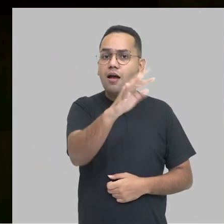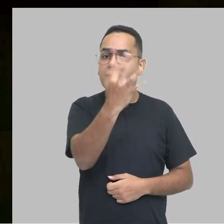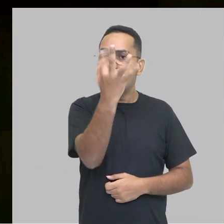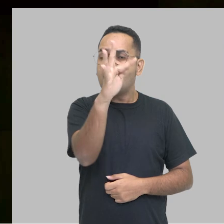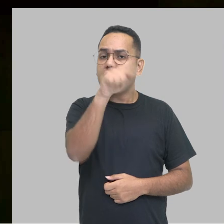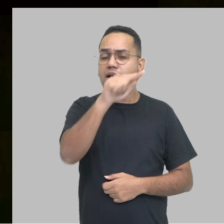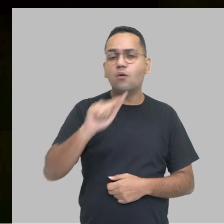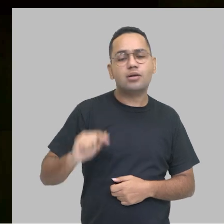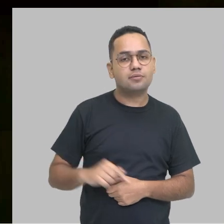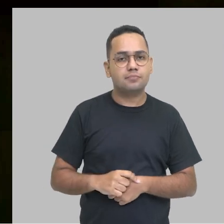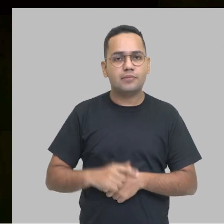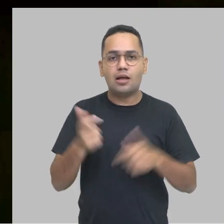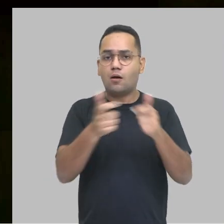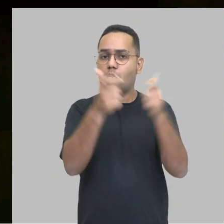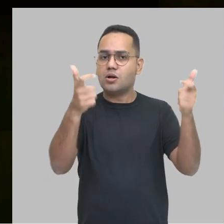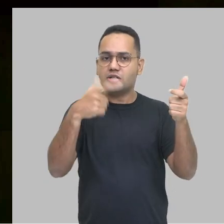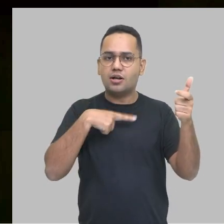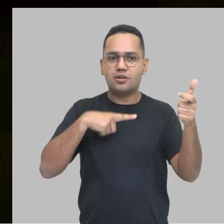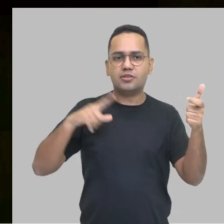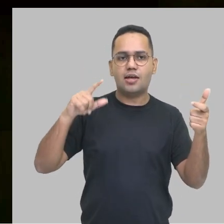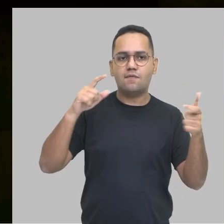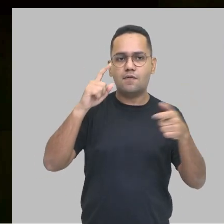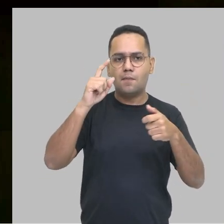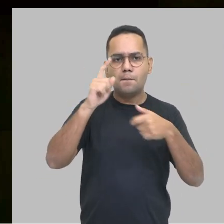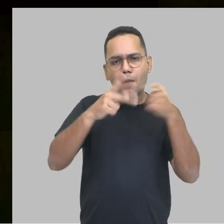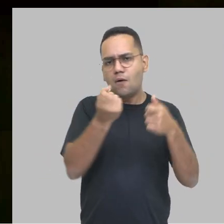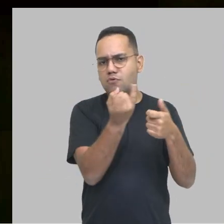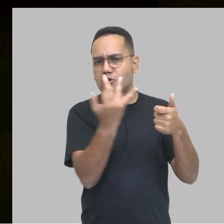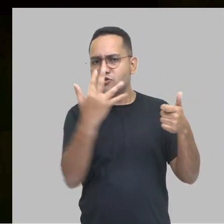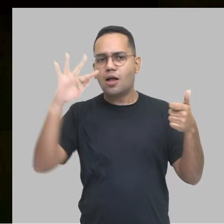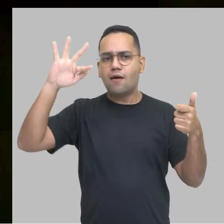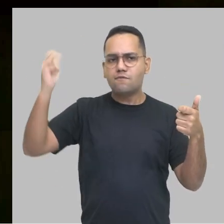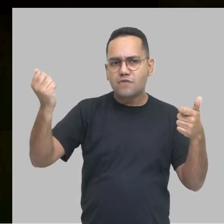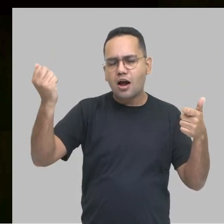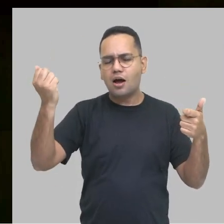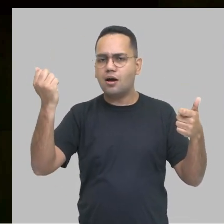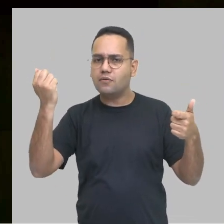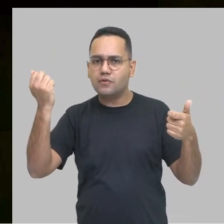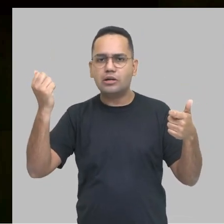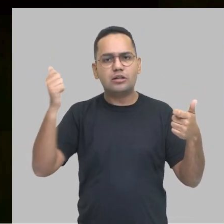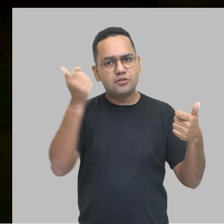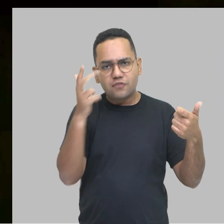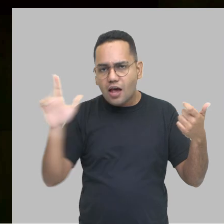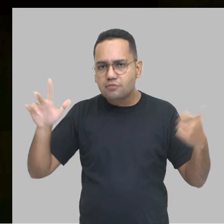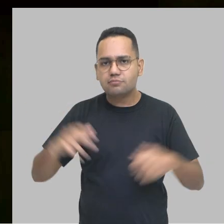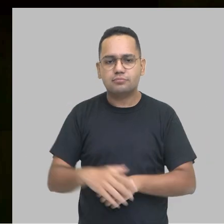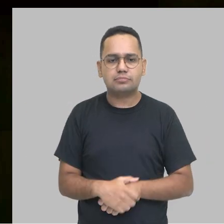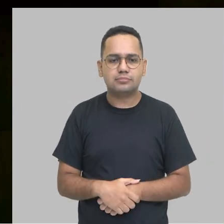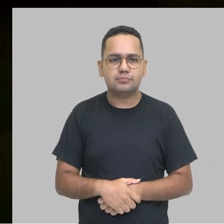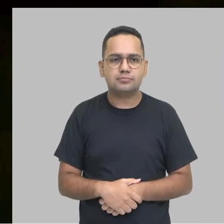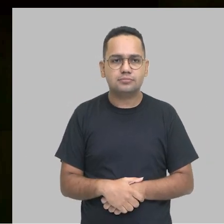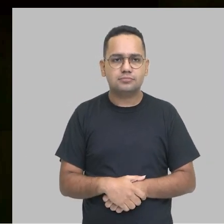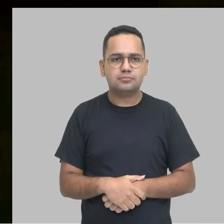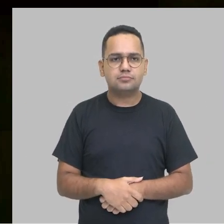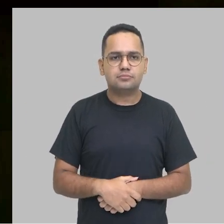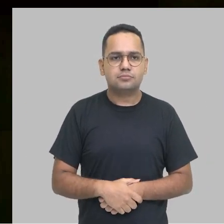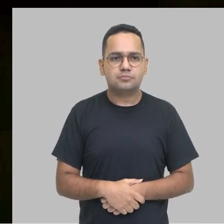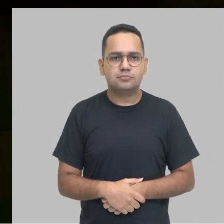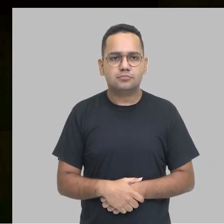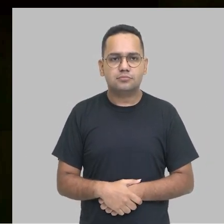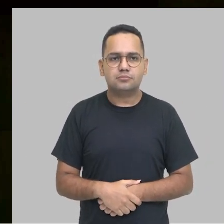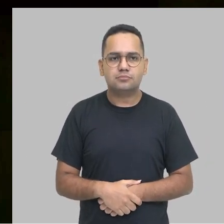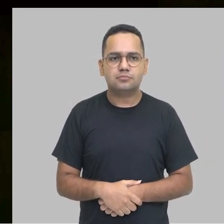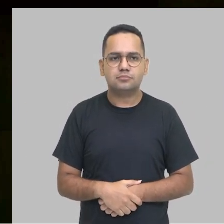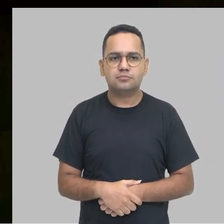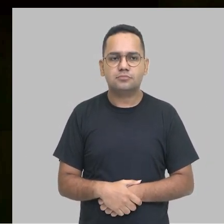são africanos ou de origem africana. Mbappé, Kanté, Pogba, etc. Isso muito se